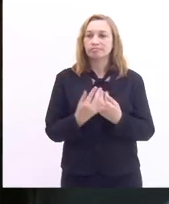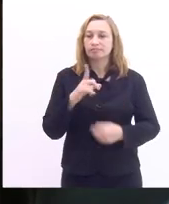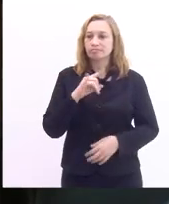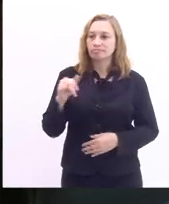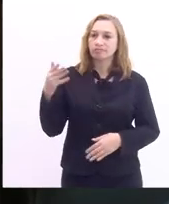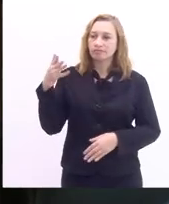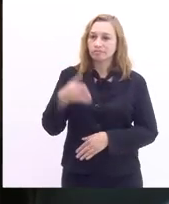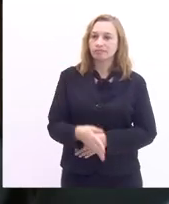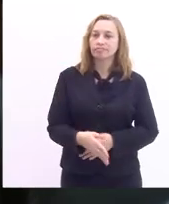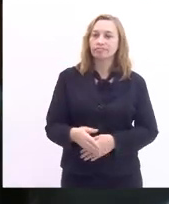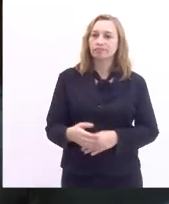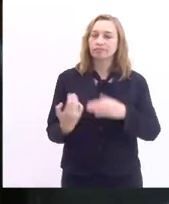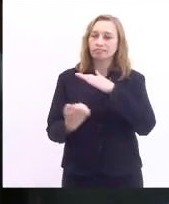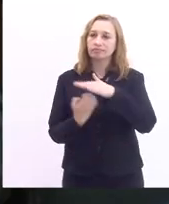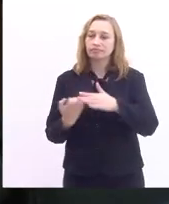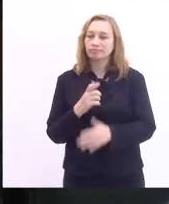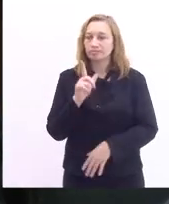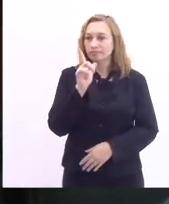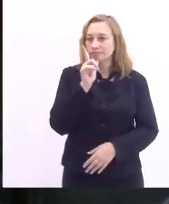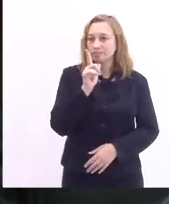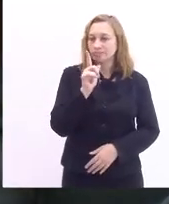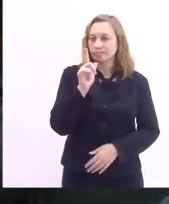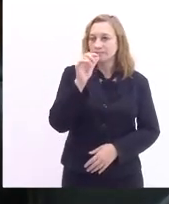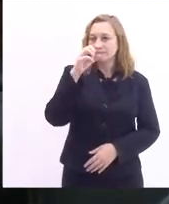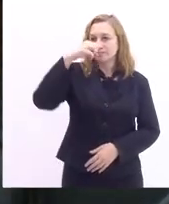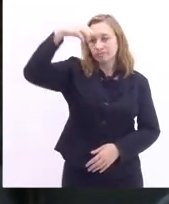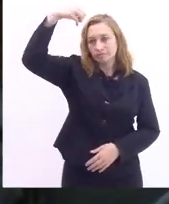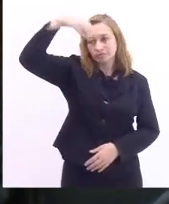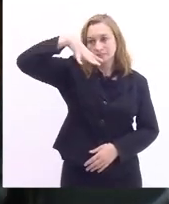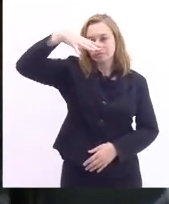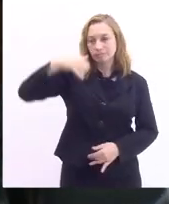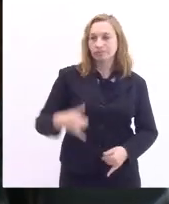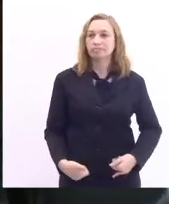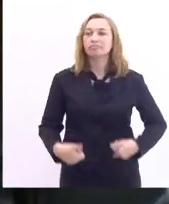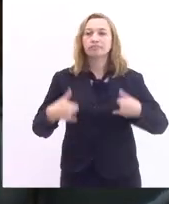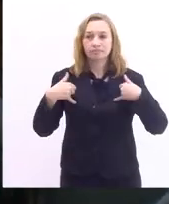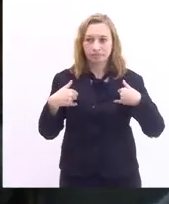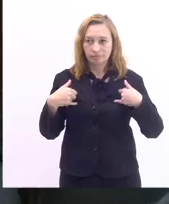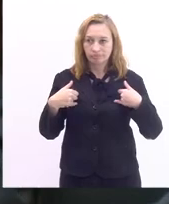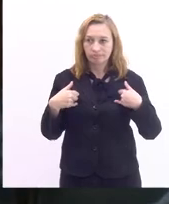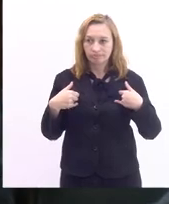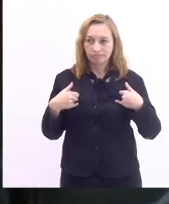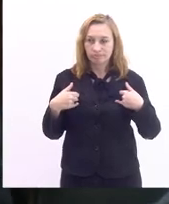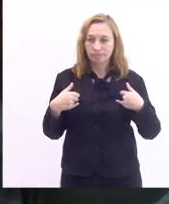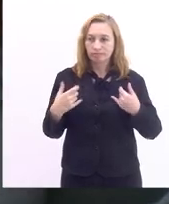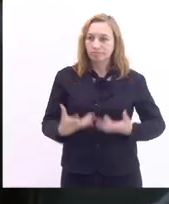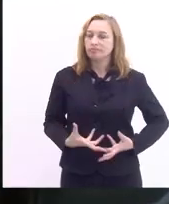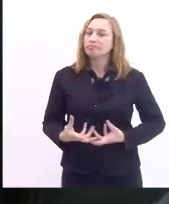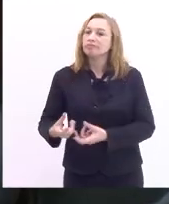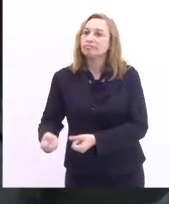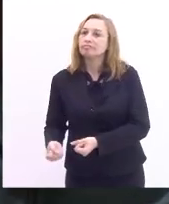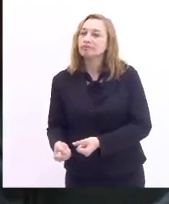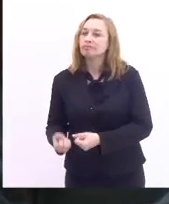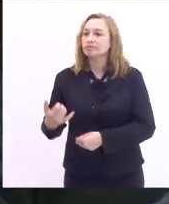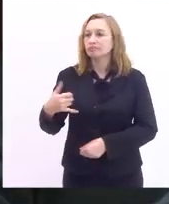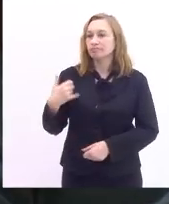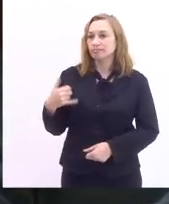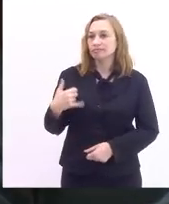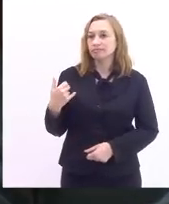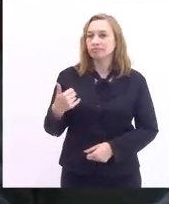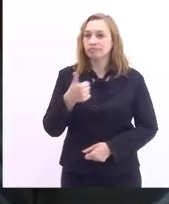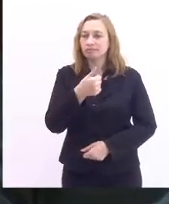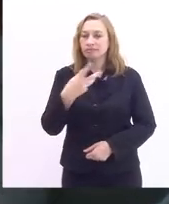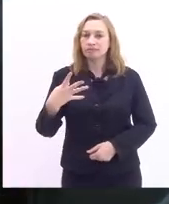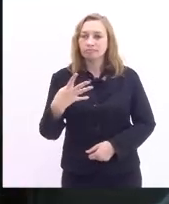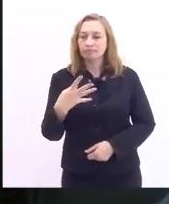dia eu entrei na Light empresa da qual eu me orgulho muito de ter me acolhido a idade dos